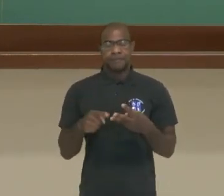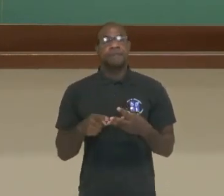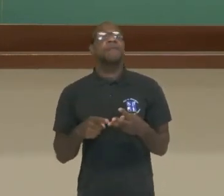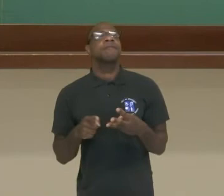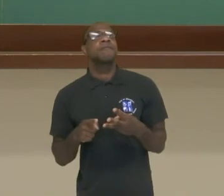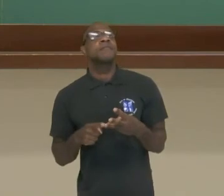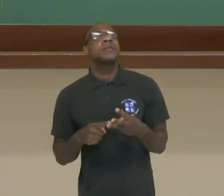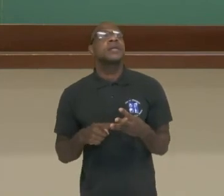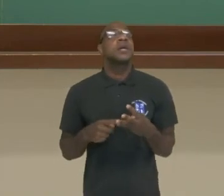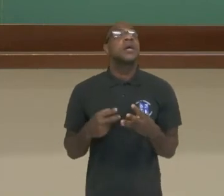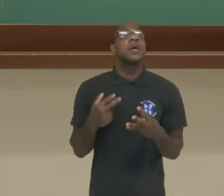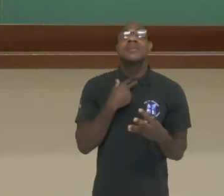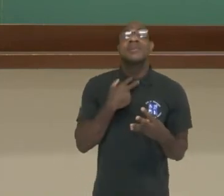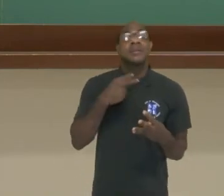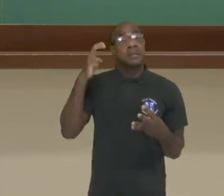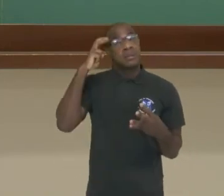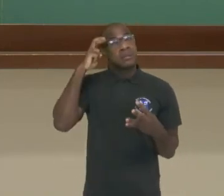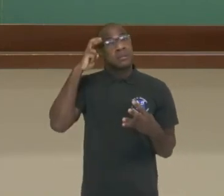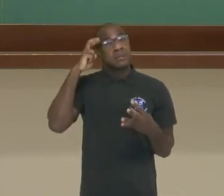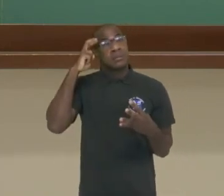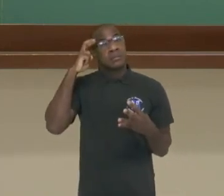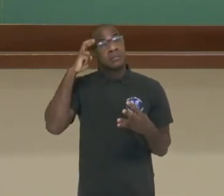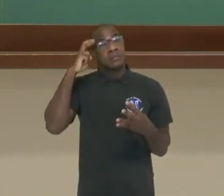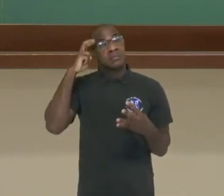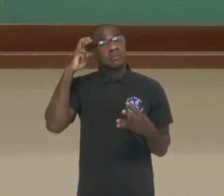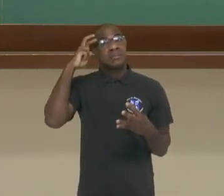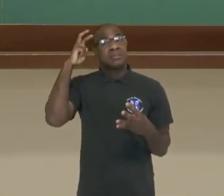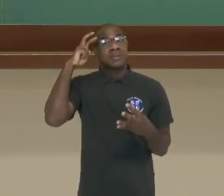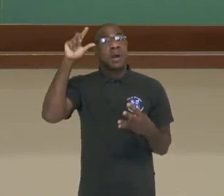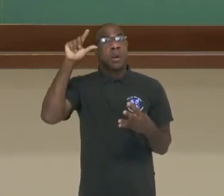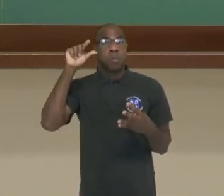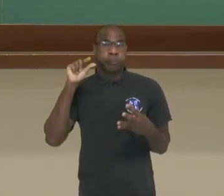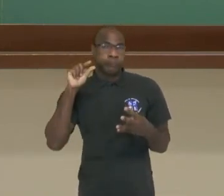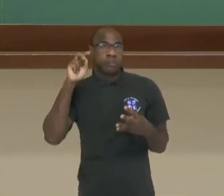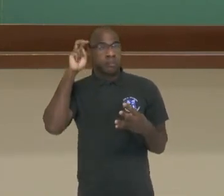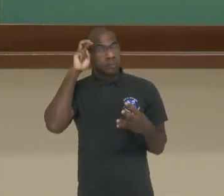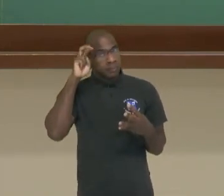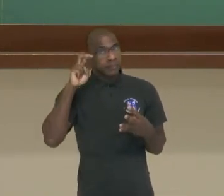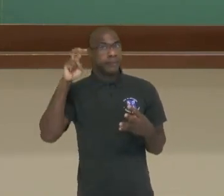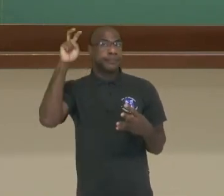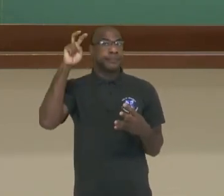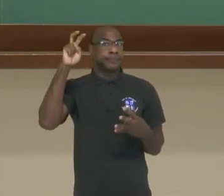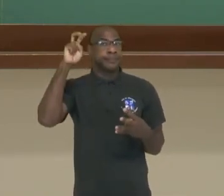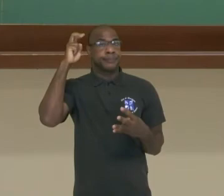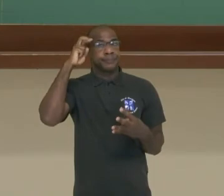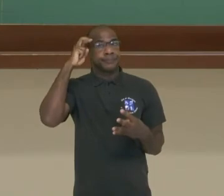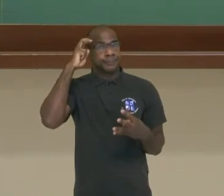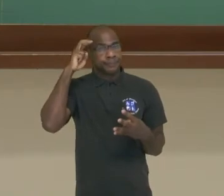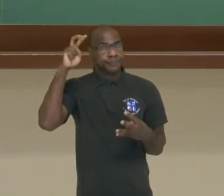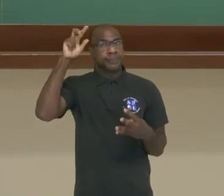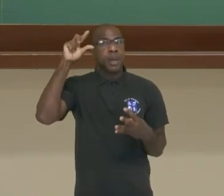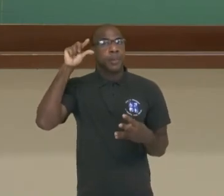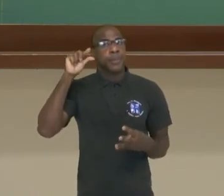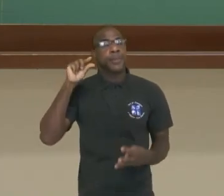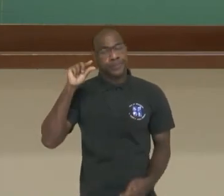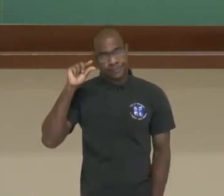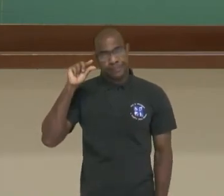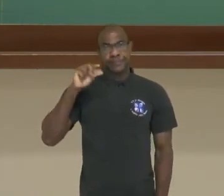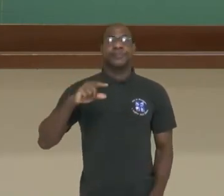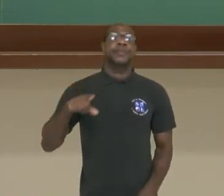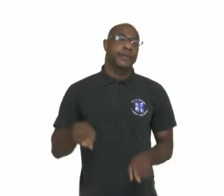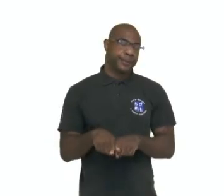capacidade intelectual diminuída, né? Um pouco diferente dos indivíduos normais.